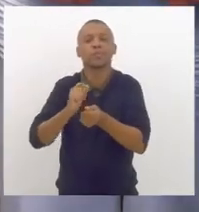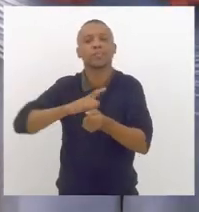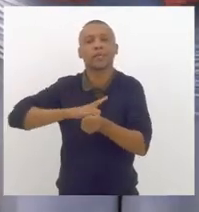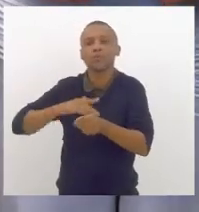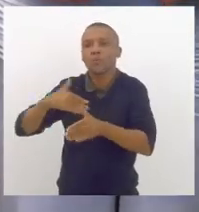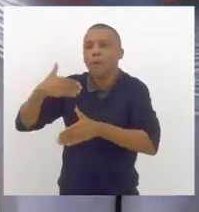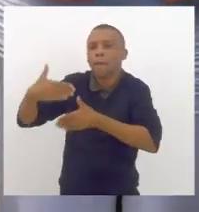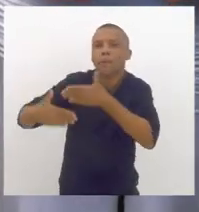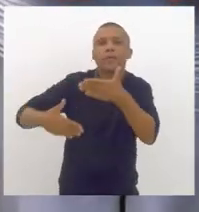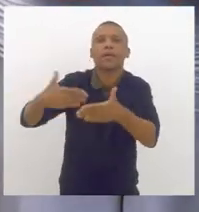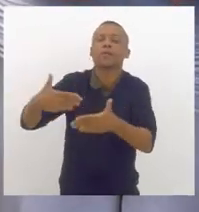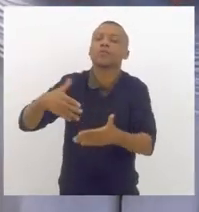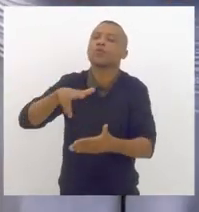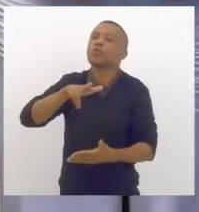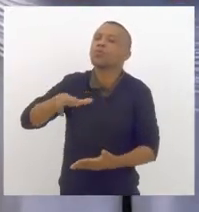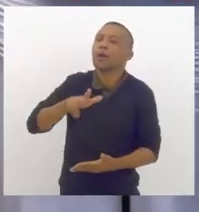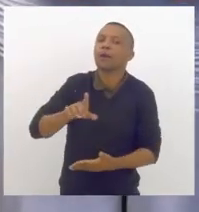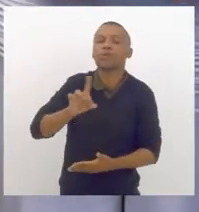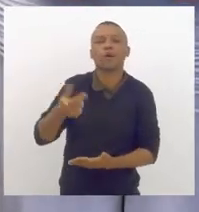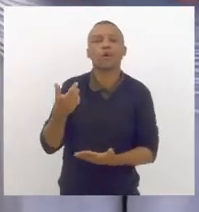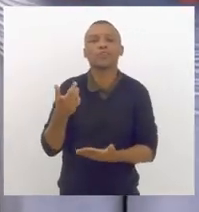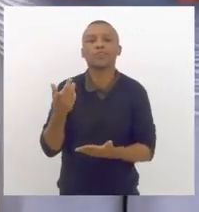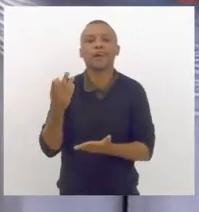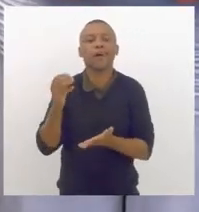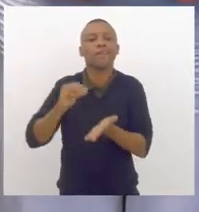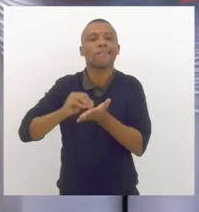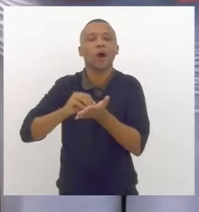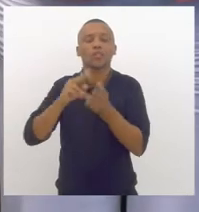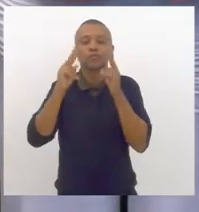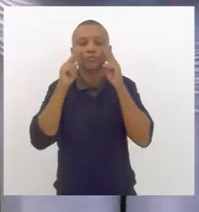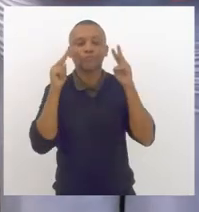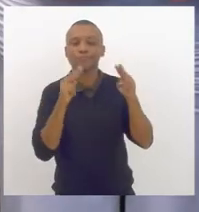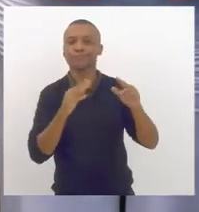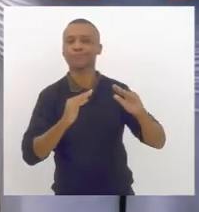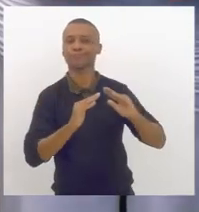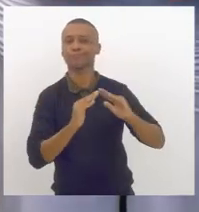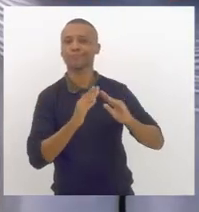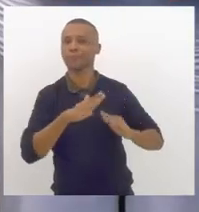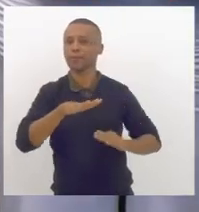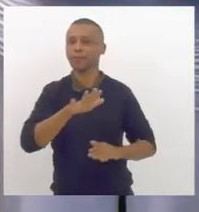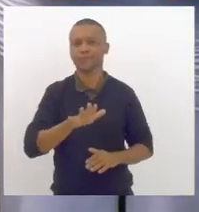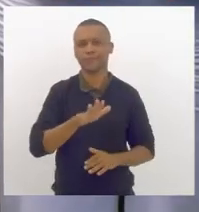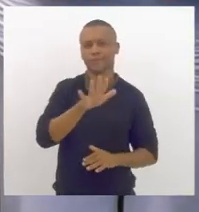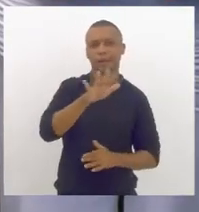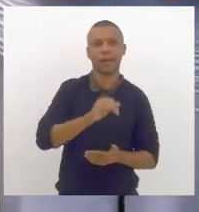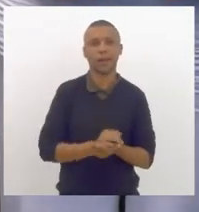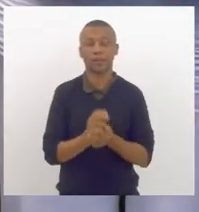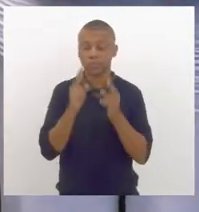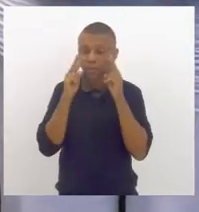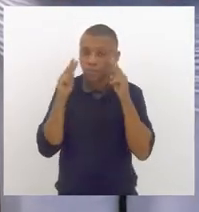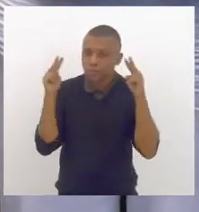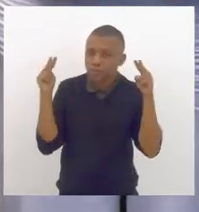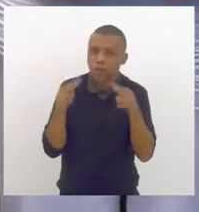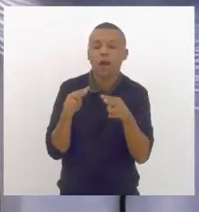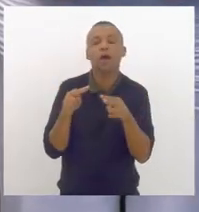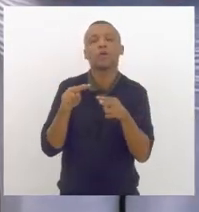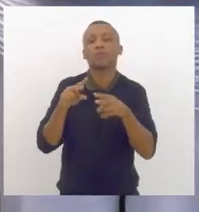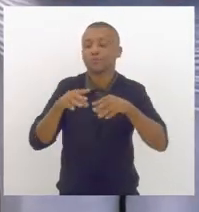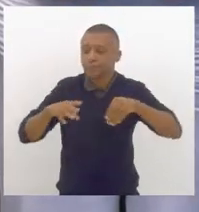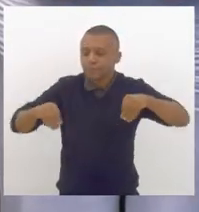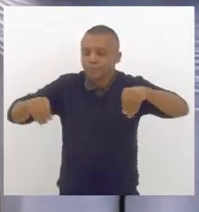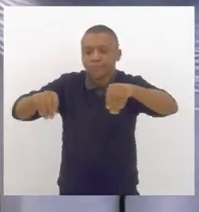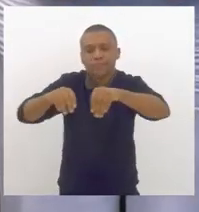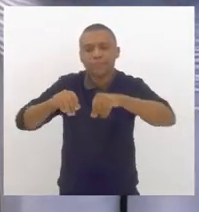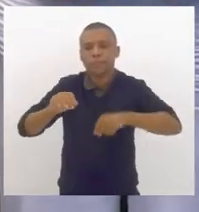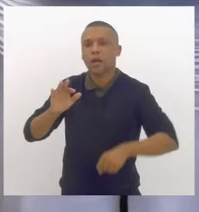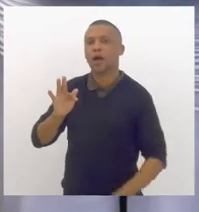processo não só de não reconhecimento da habitação, não só de reconhecimento fundiário no estado do Rio